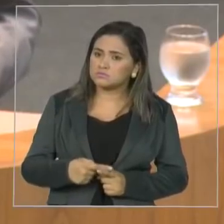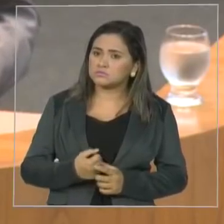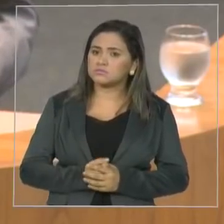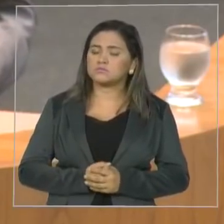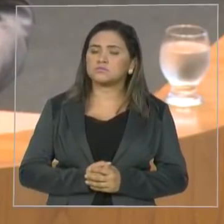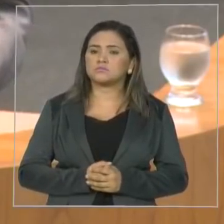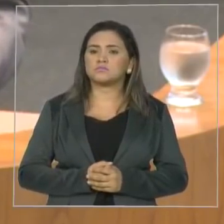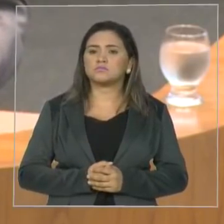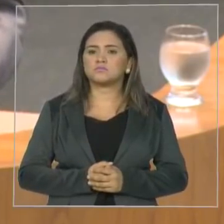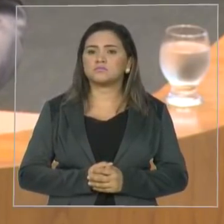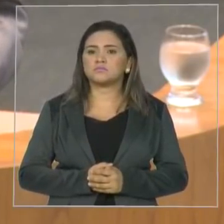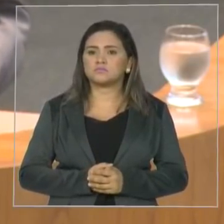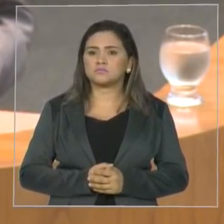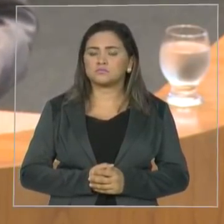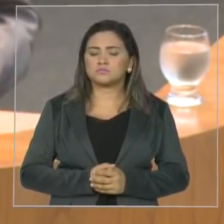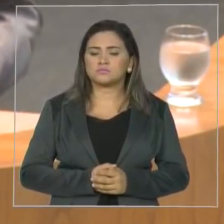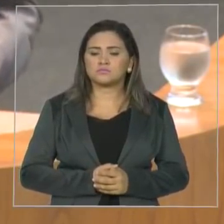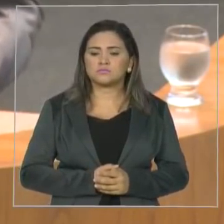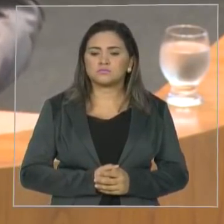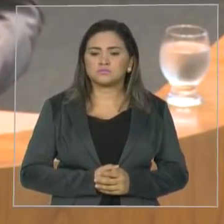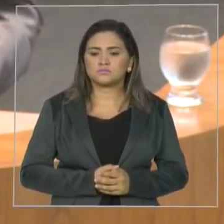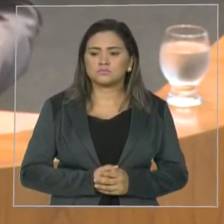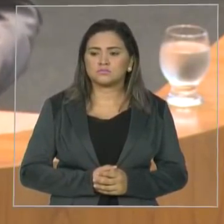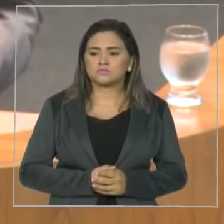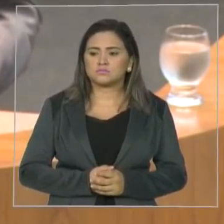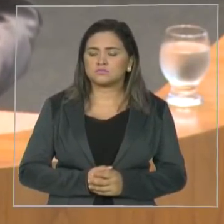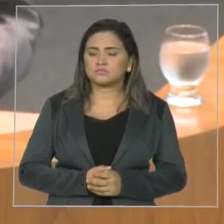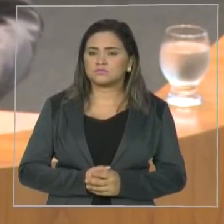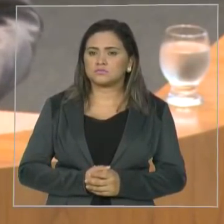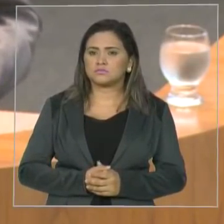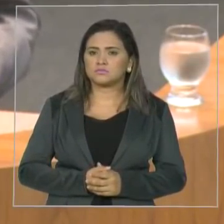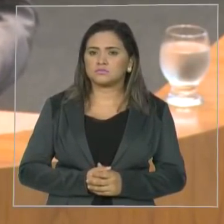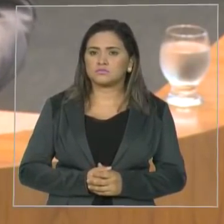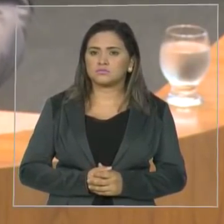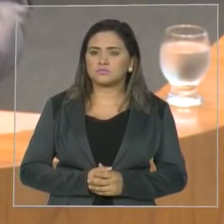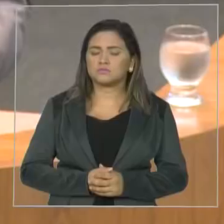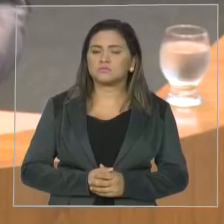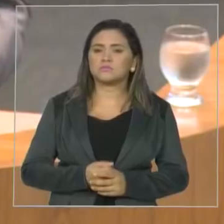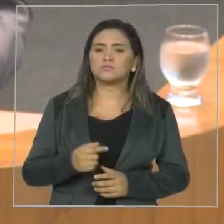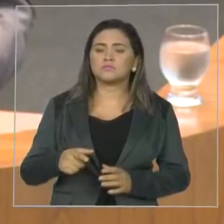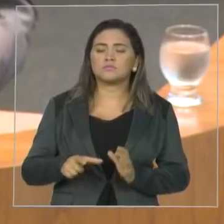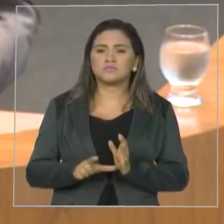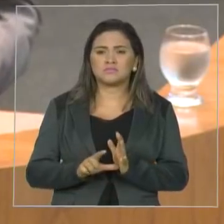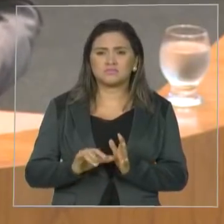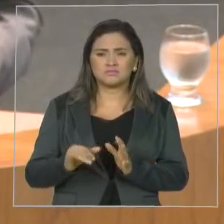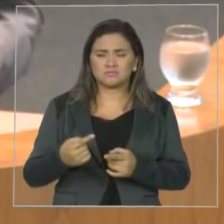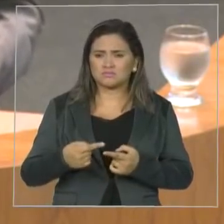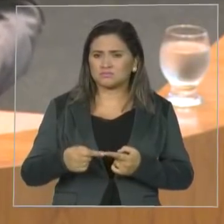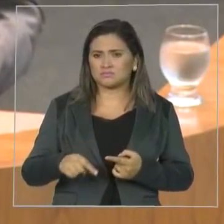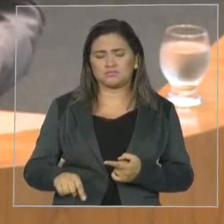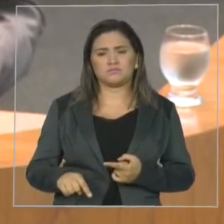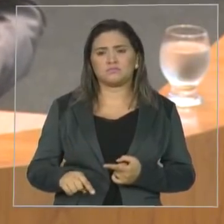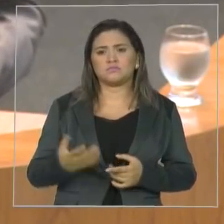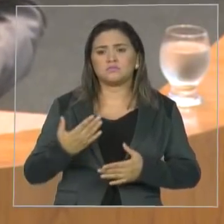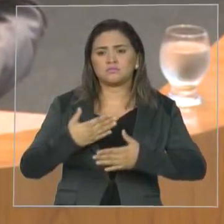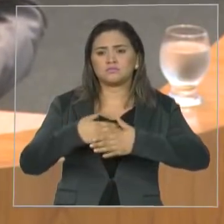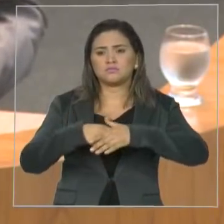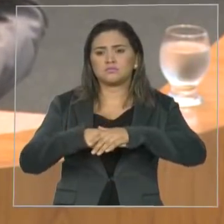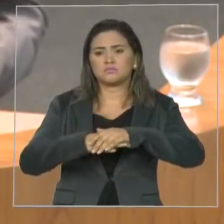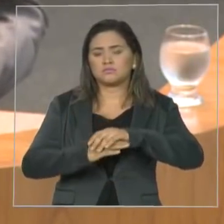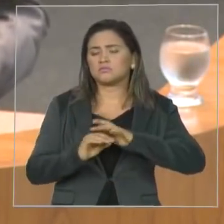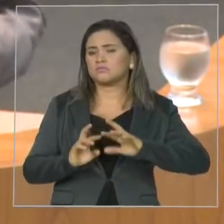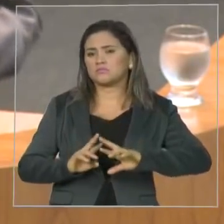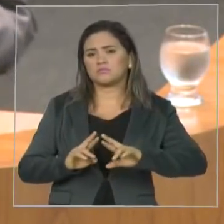Como muitas pessoas que eu li, pessoas estudadas do assunto, estão querendo comparar